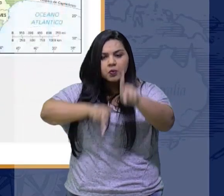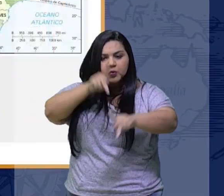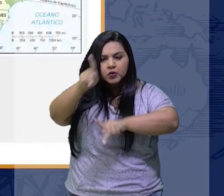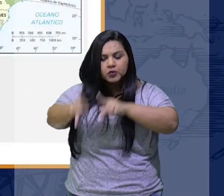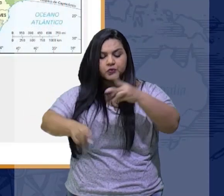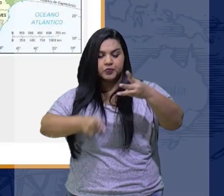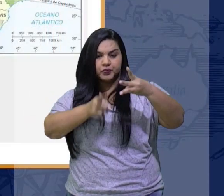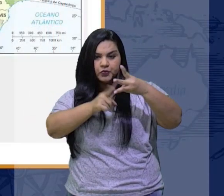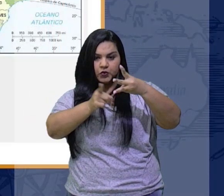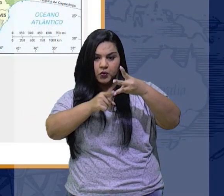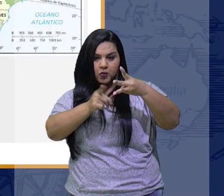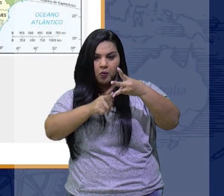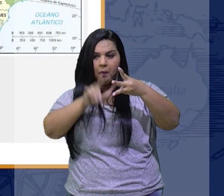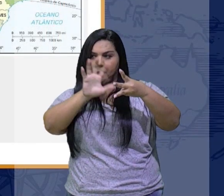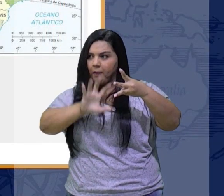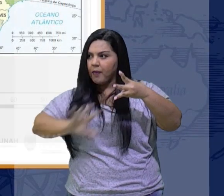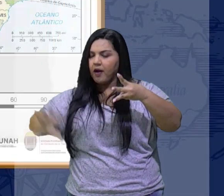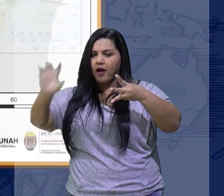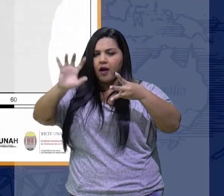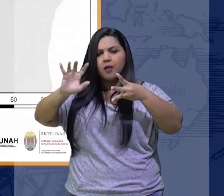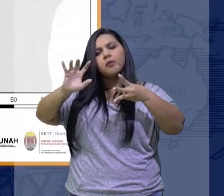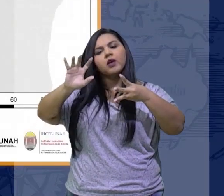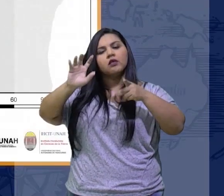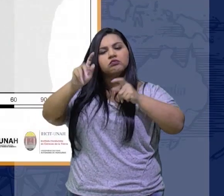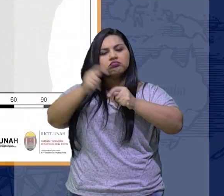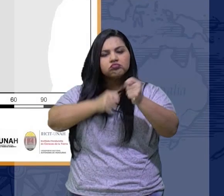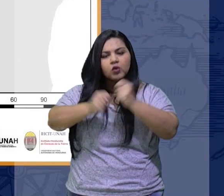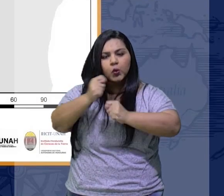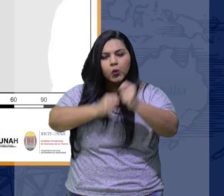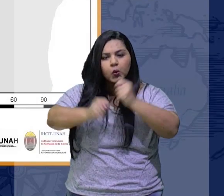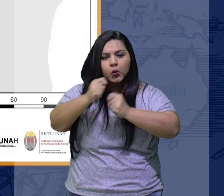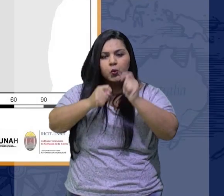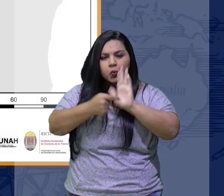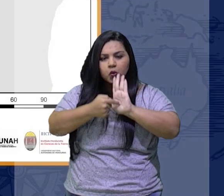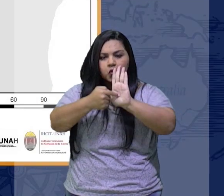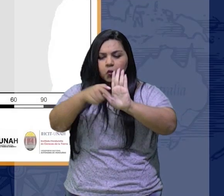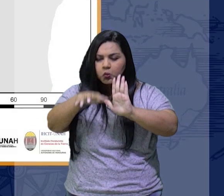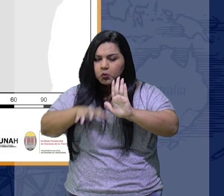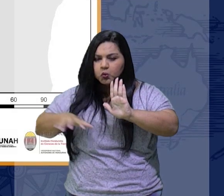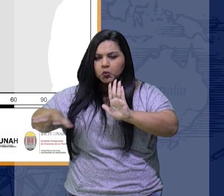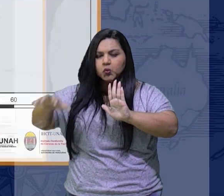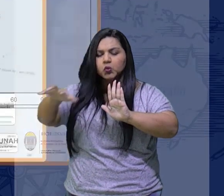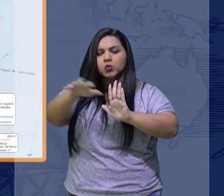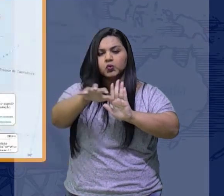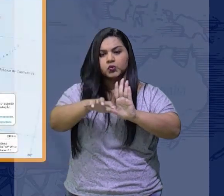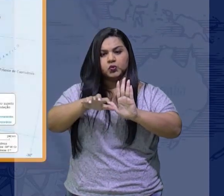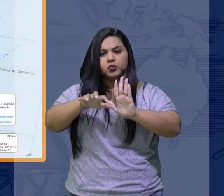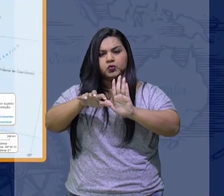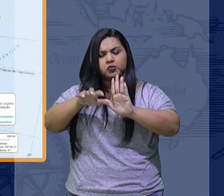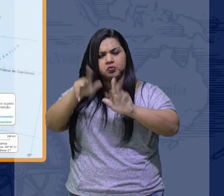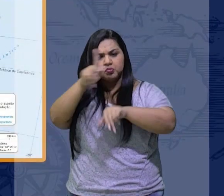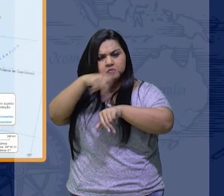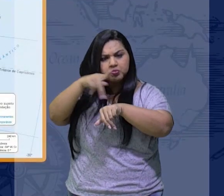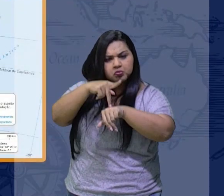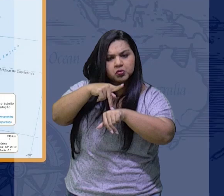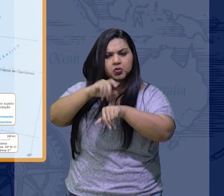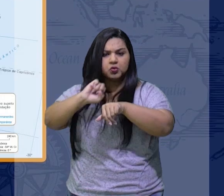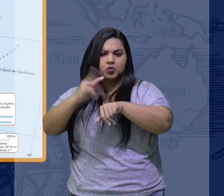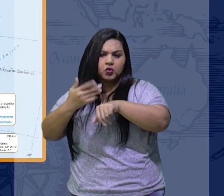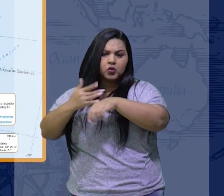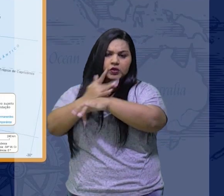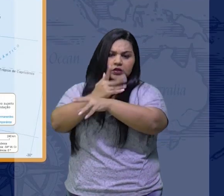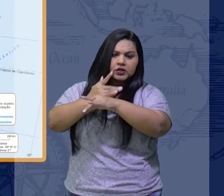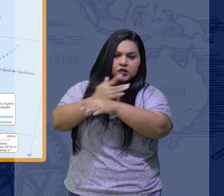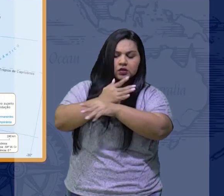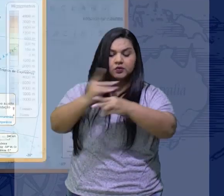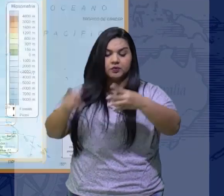mapas econômicos, né, mostrando a economia de um determinado espaço, né, de um determinado país, uma cidade.